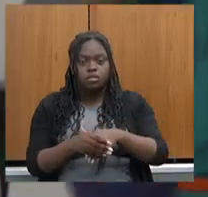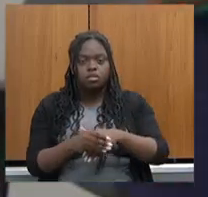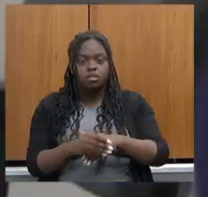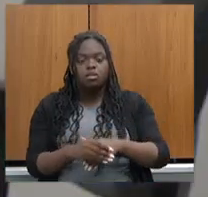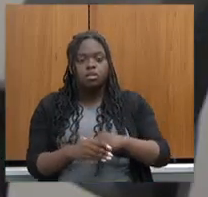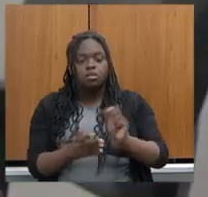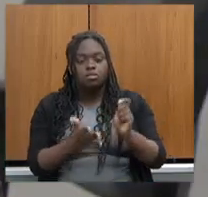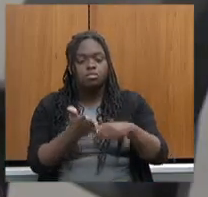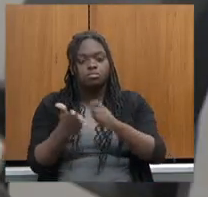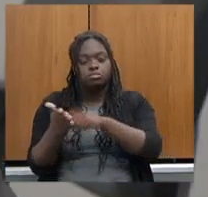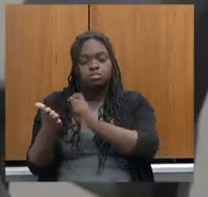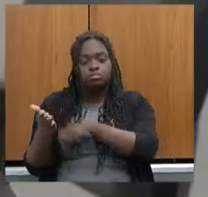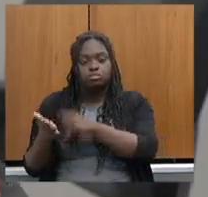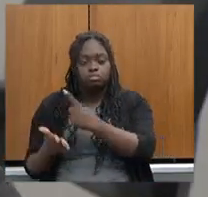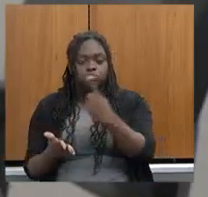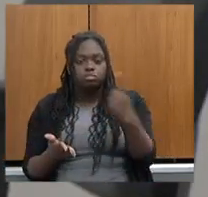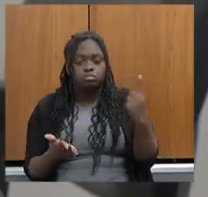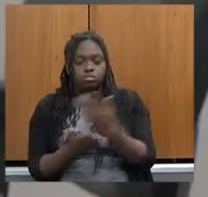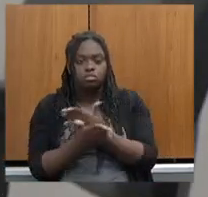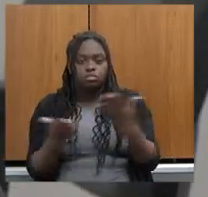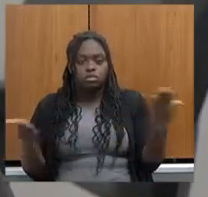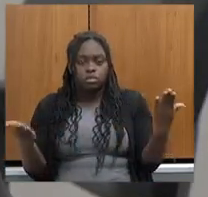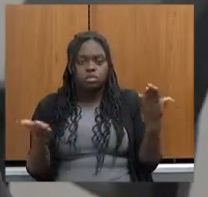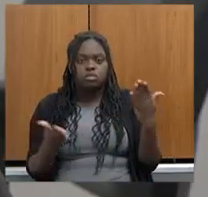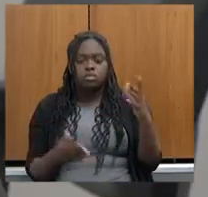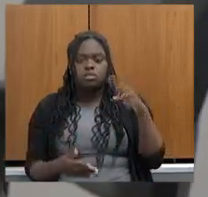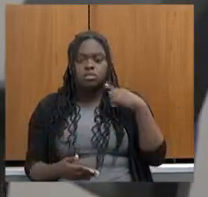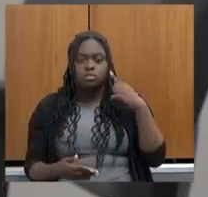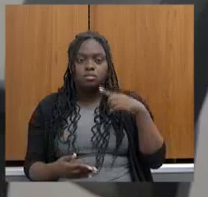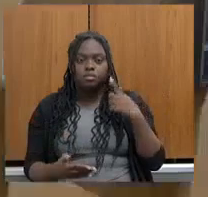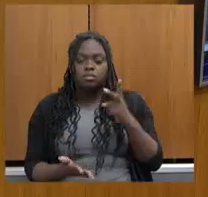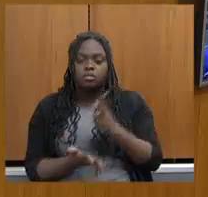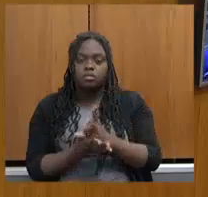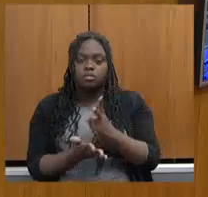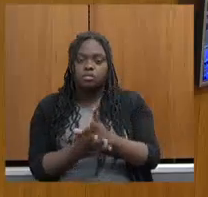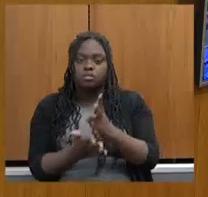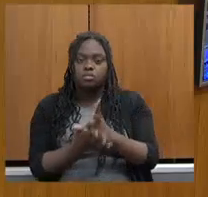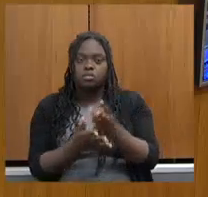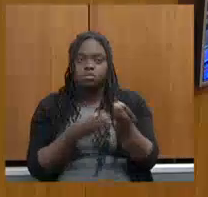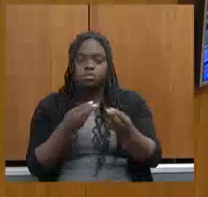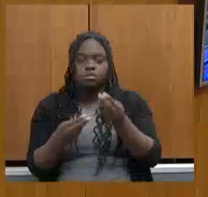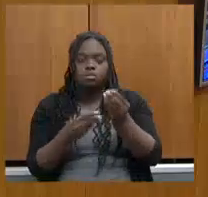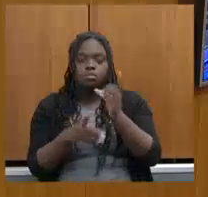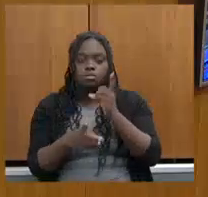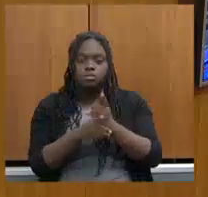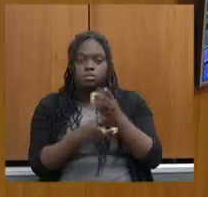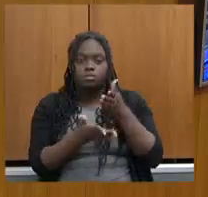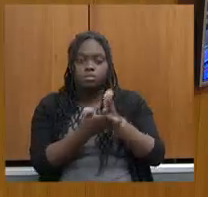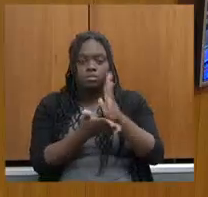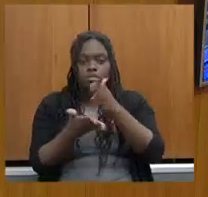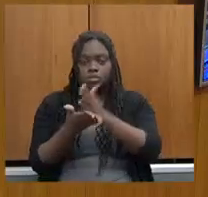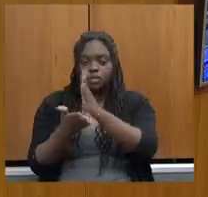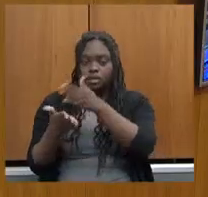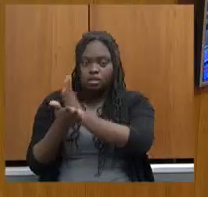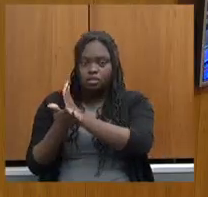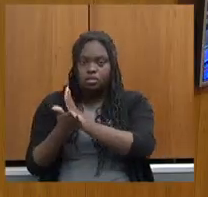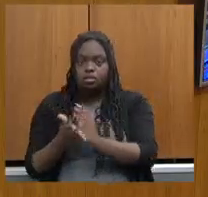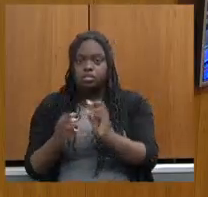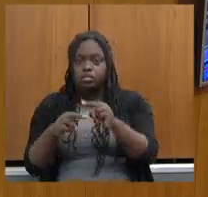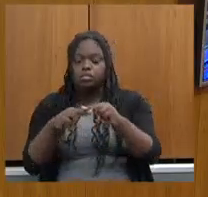requerimentos cada um por sua vez senhores deputados com aprovam permanece como se encontra aprovado por fim